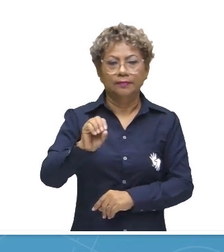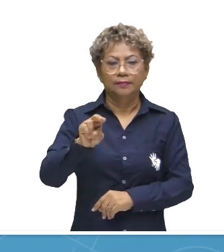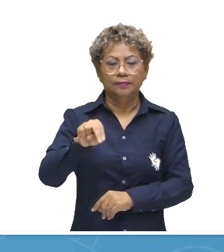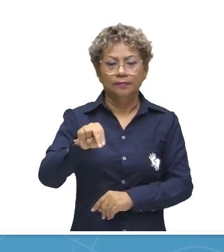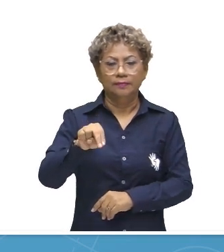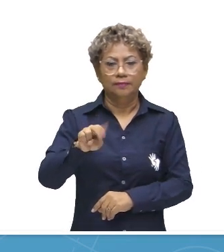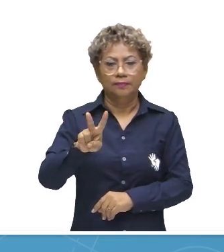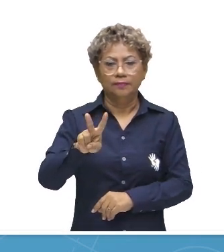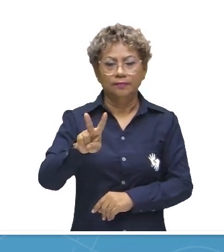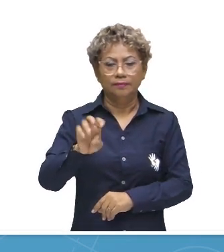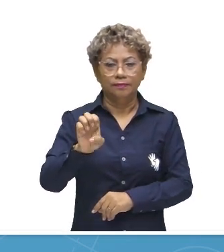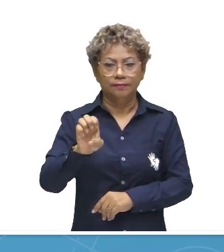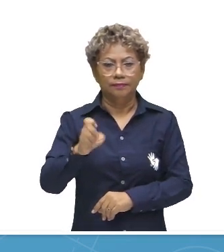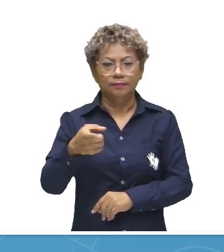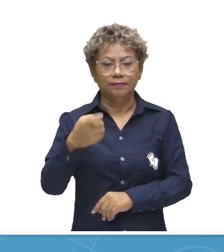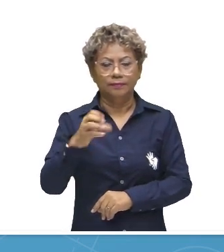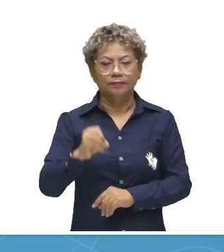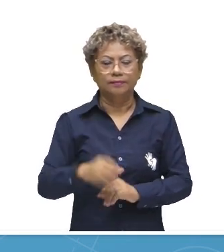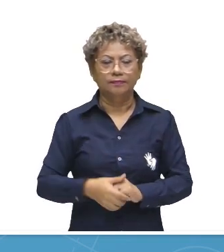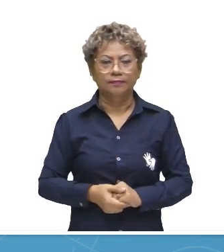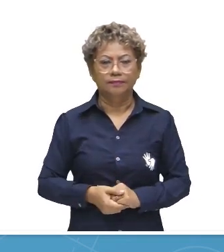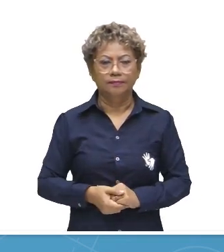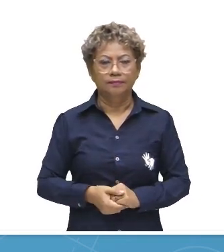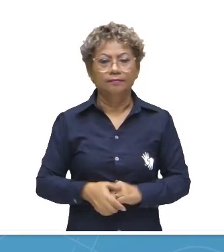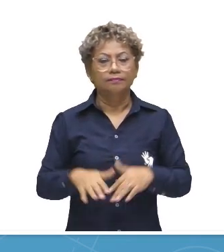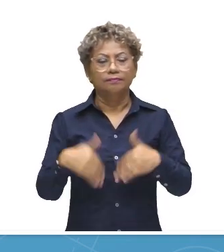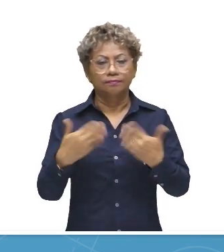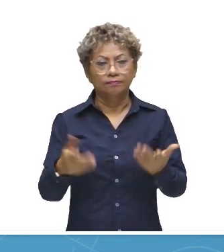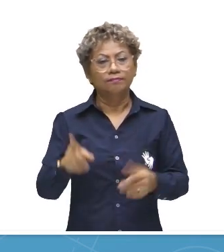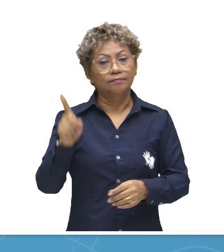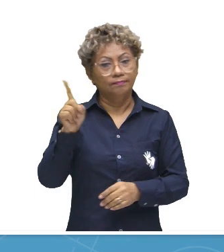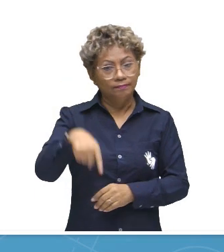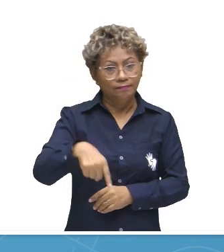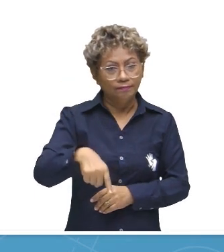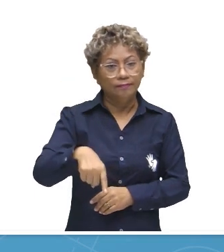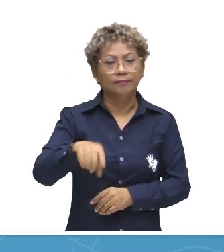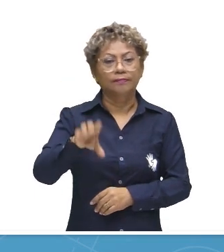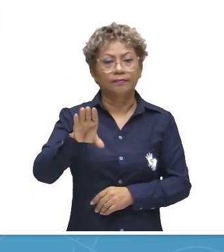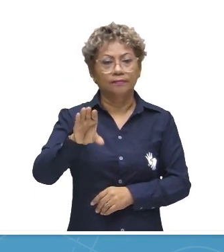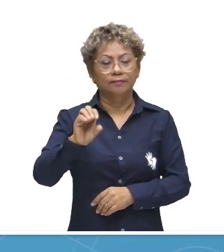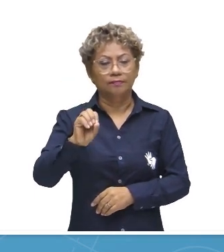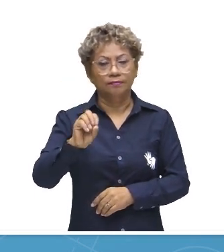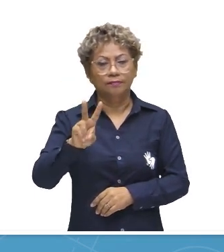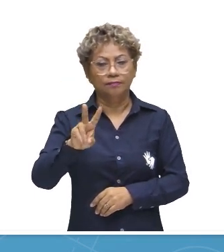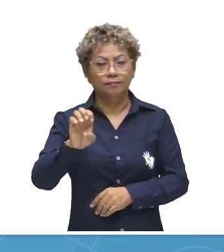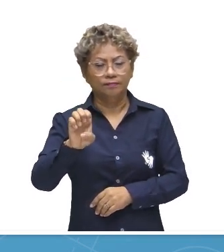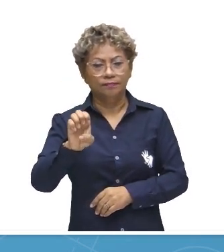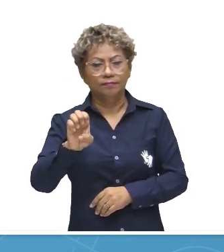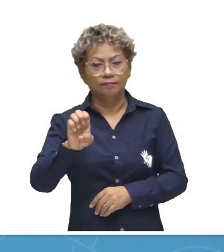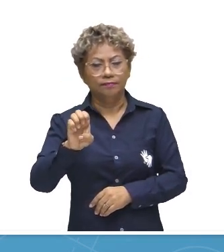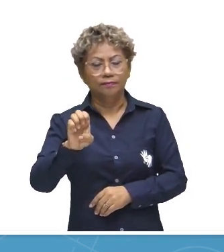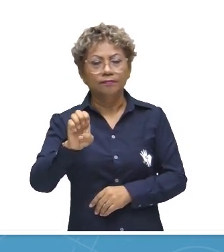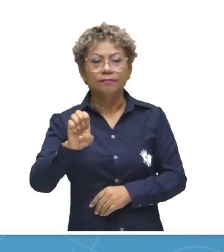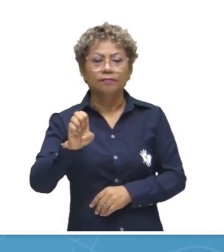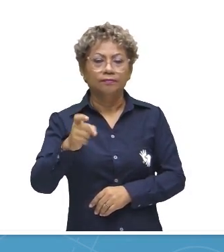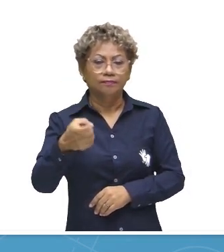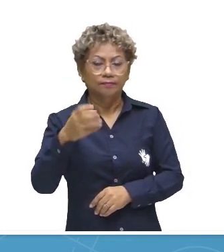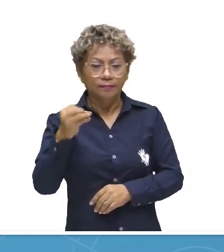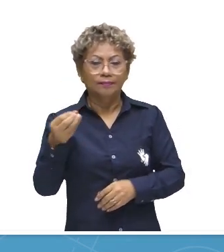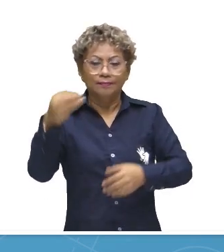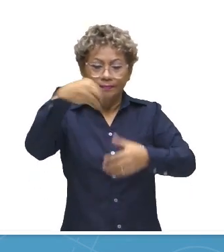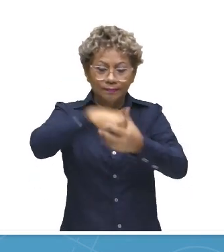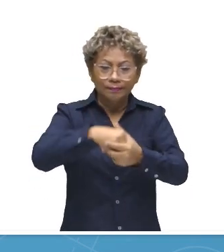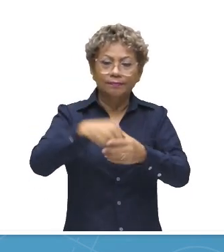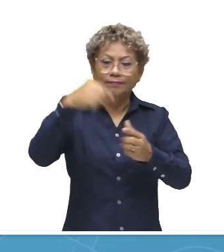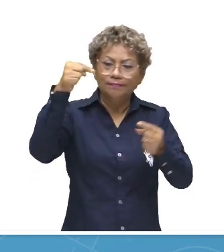Correto? Então, quando ele é convexo, o que que acontece? Todos os segmentos, né? Todos